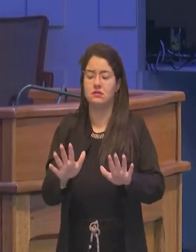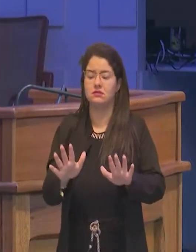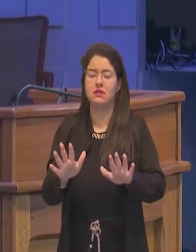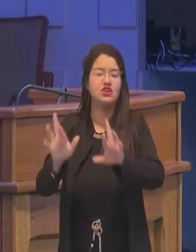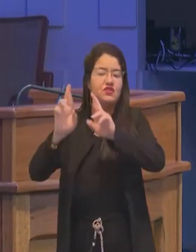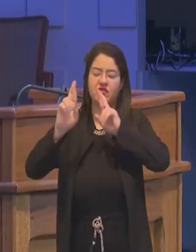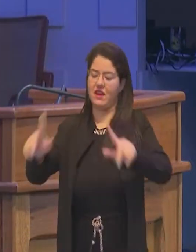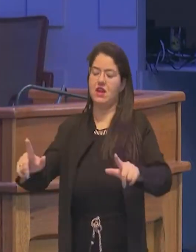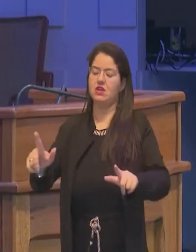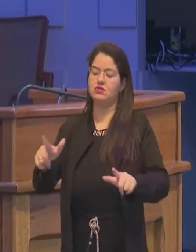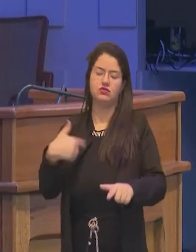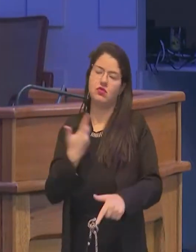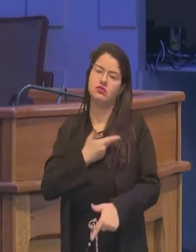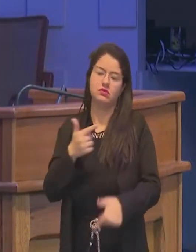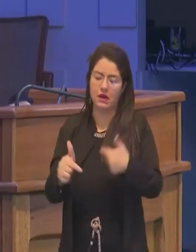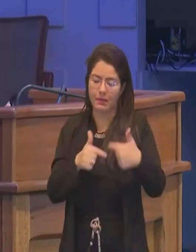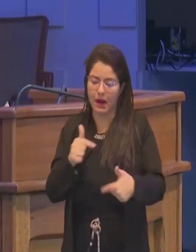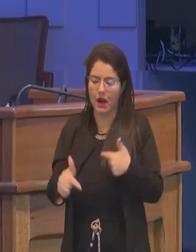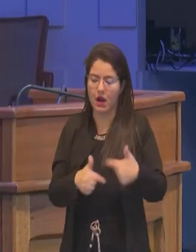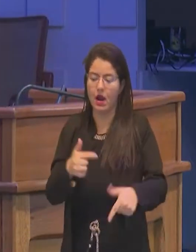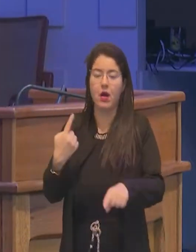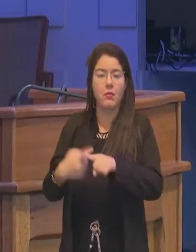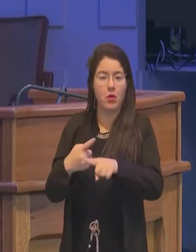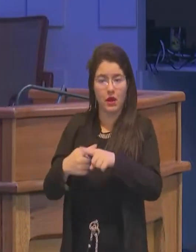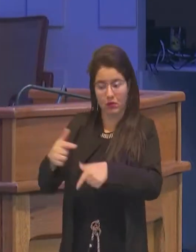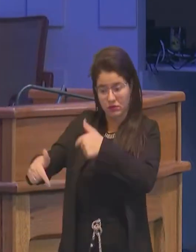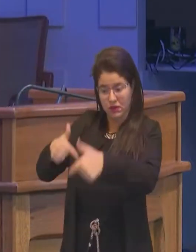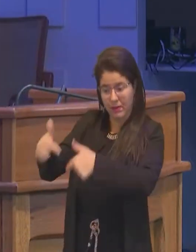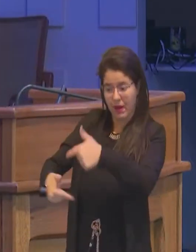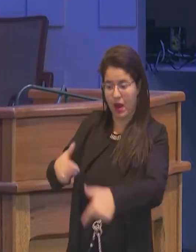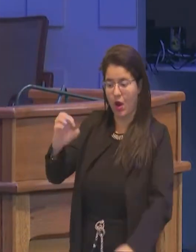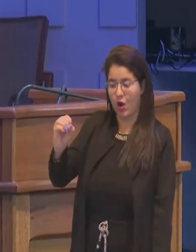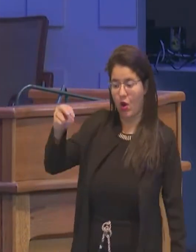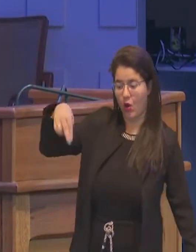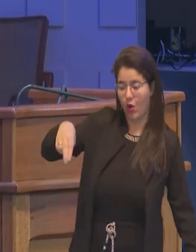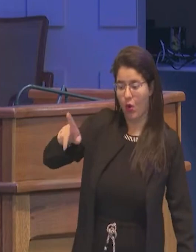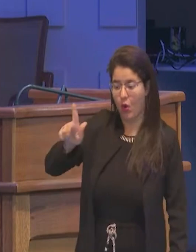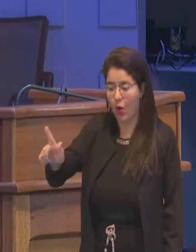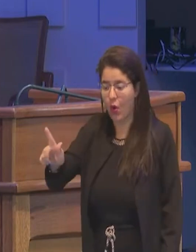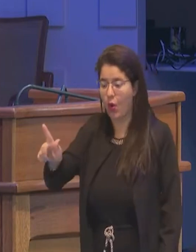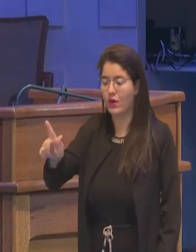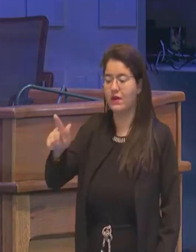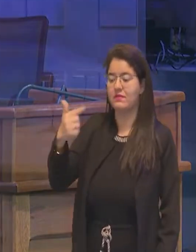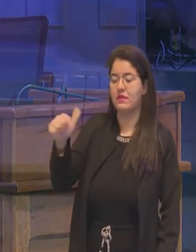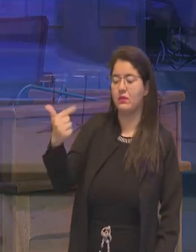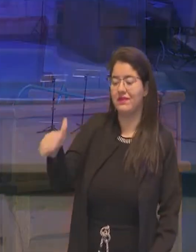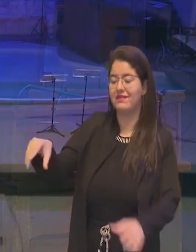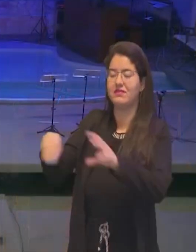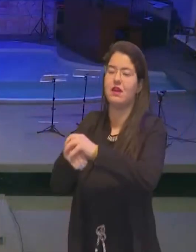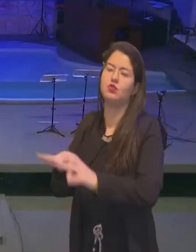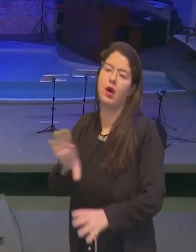fazer. Porque essas obras, elas não têm o amor de Jesus dentro delas.